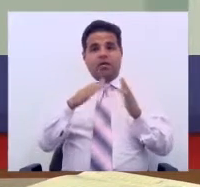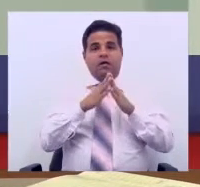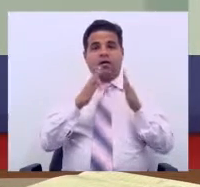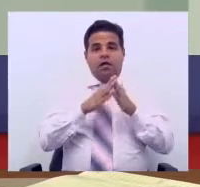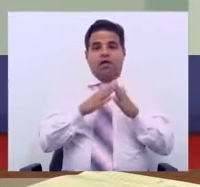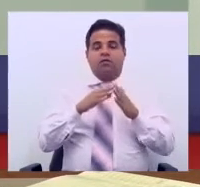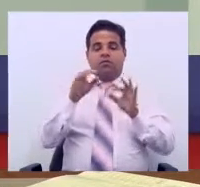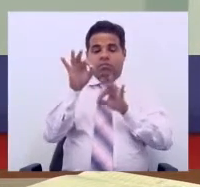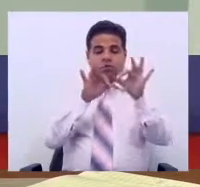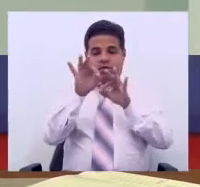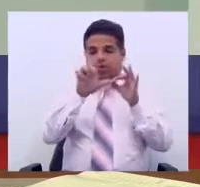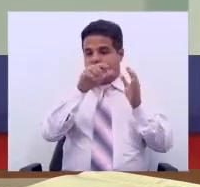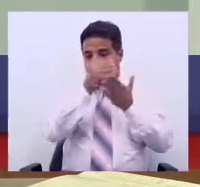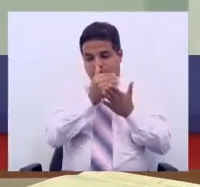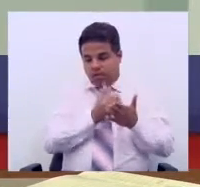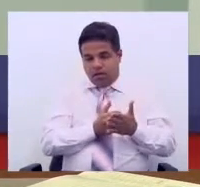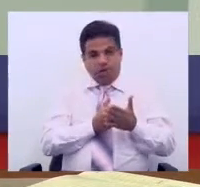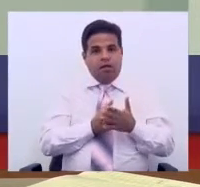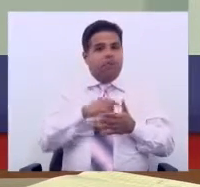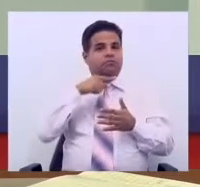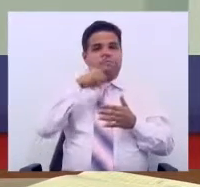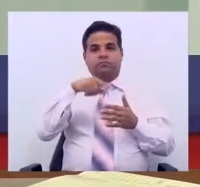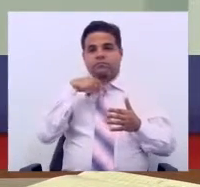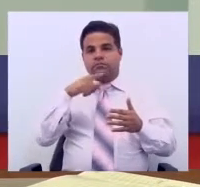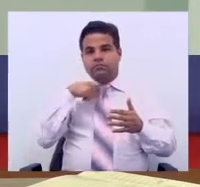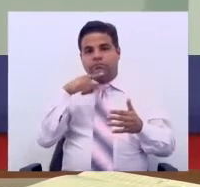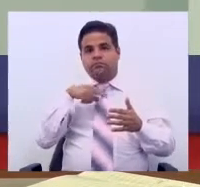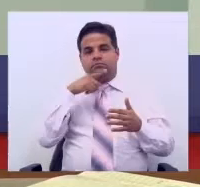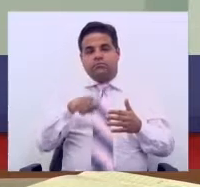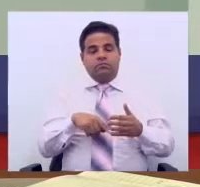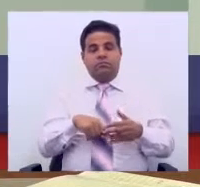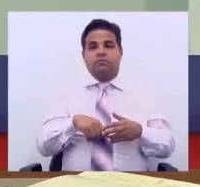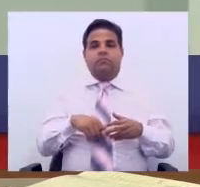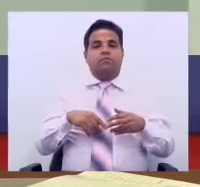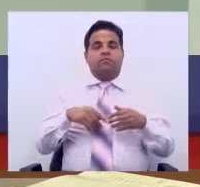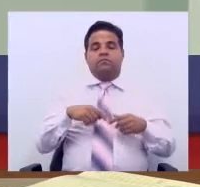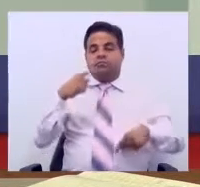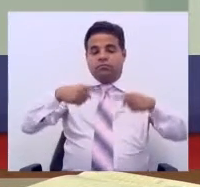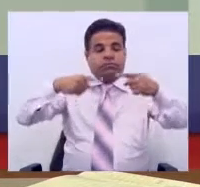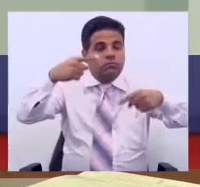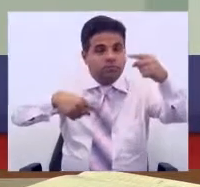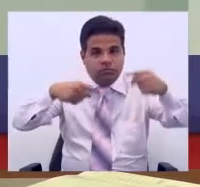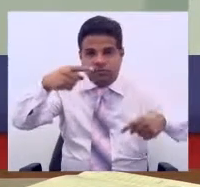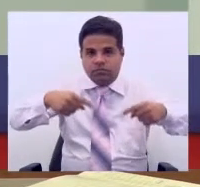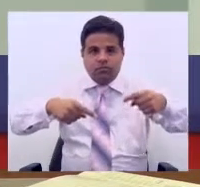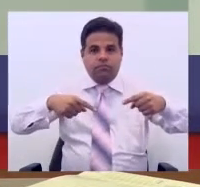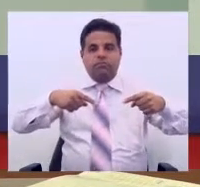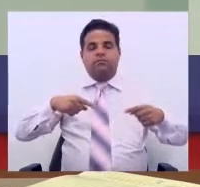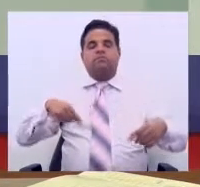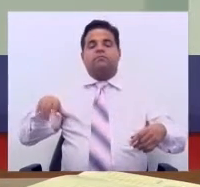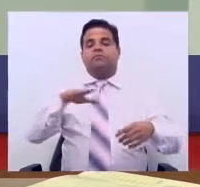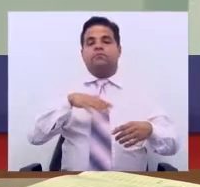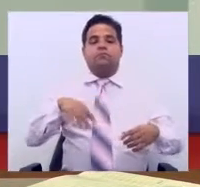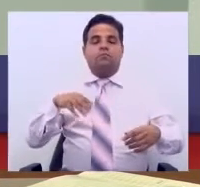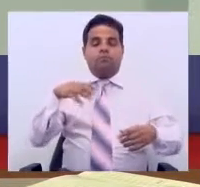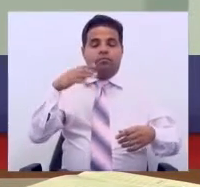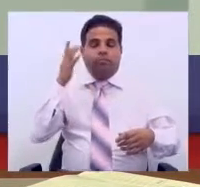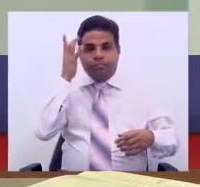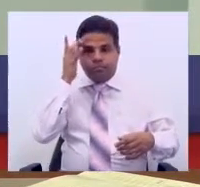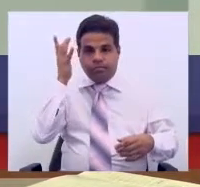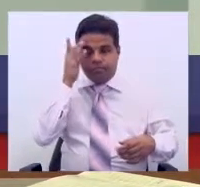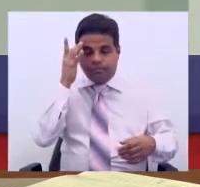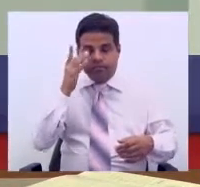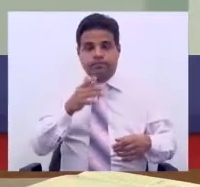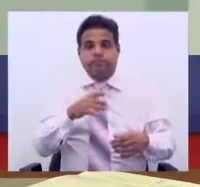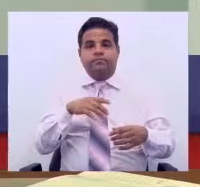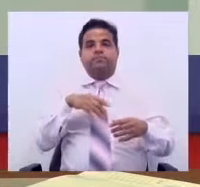projeto de lei, eu acho que a gente devesse não discuti-lo hoje, para que a gente amadurecesse,